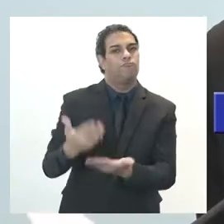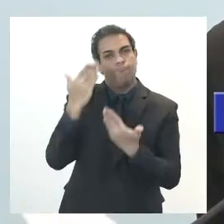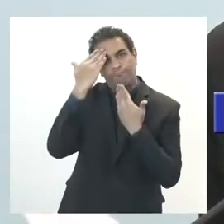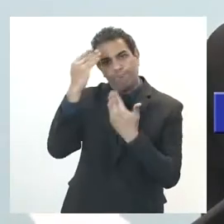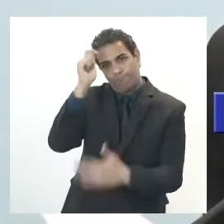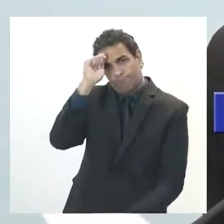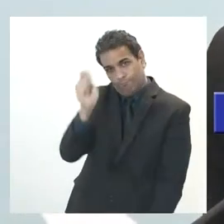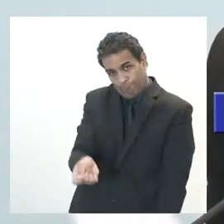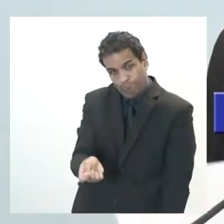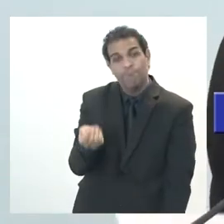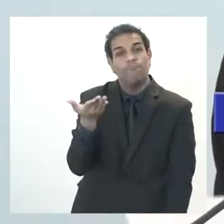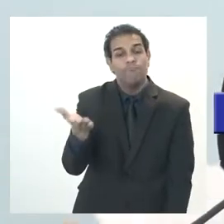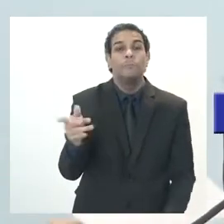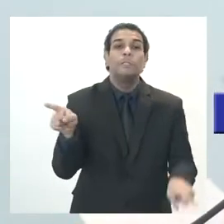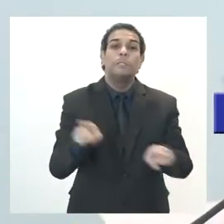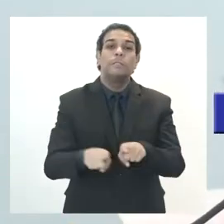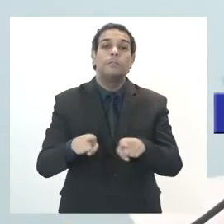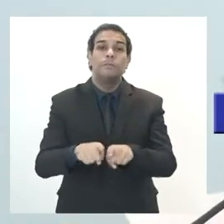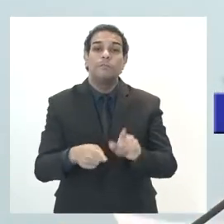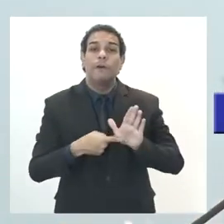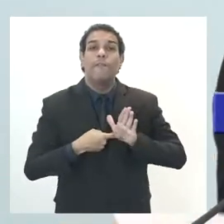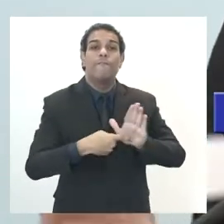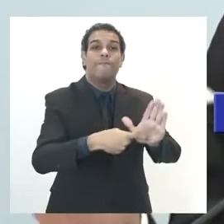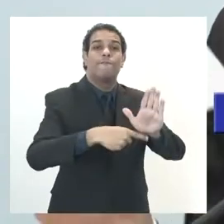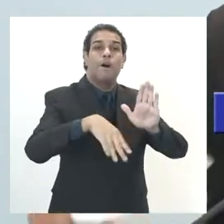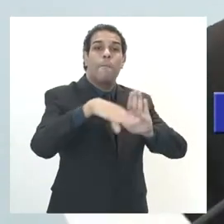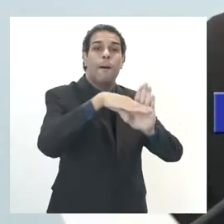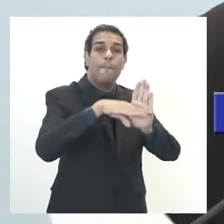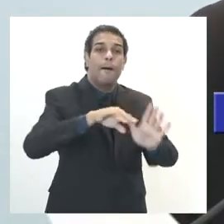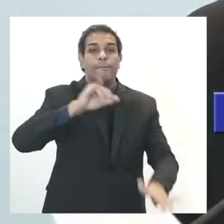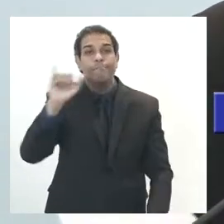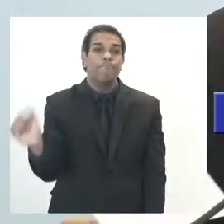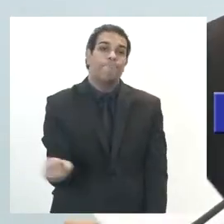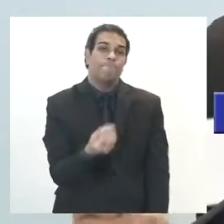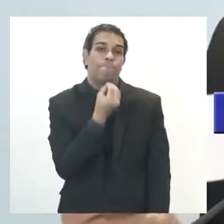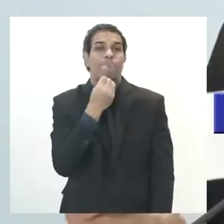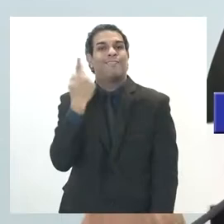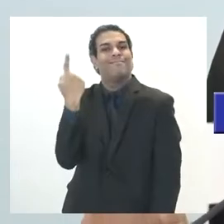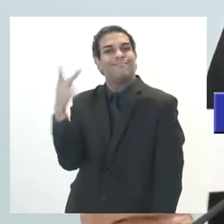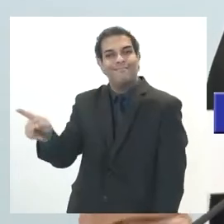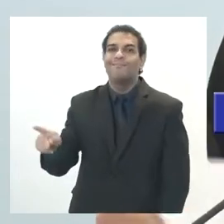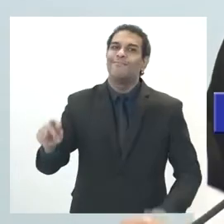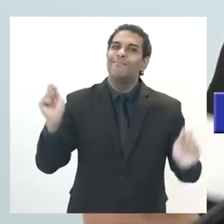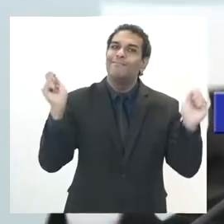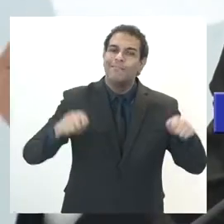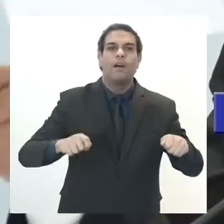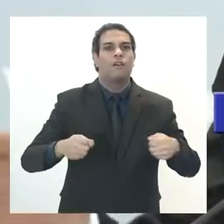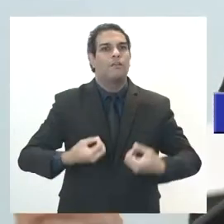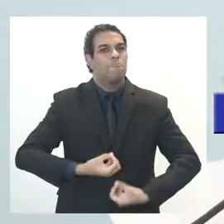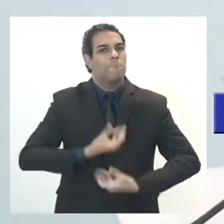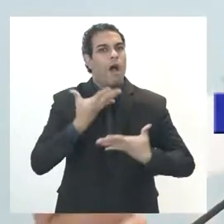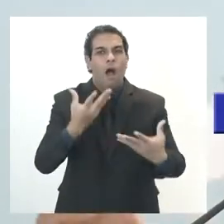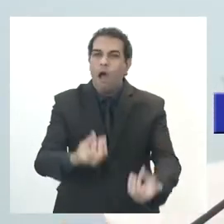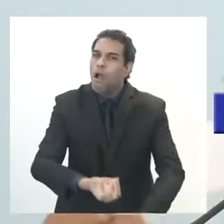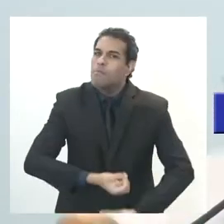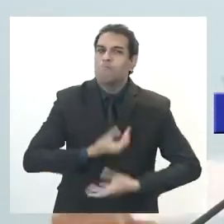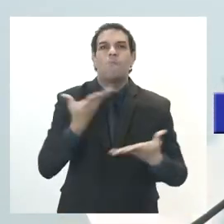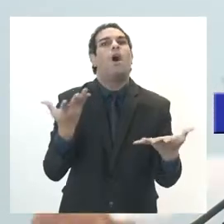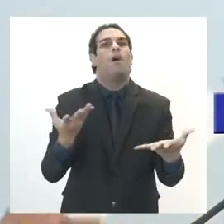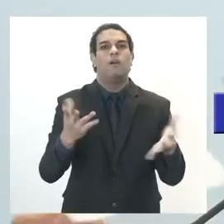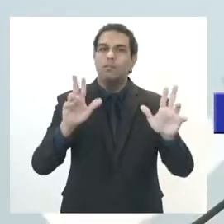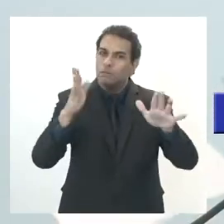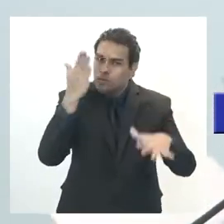tempo que ele aborda a reforma administrativa já aproveitar a oportunidade para extravasar né